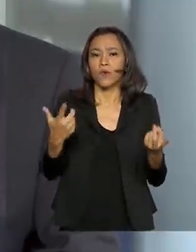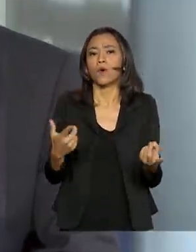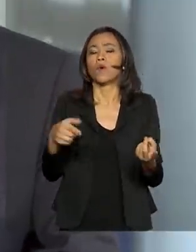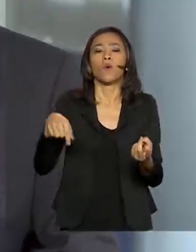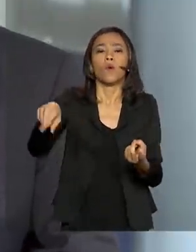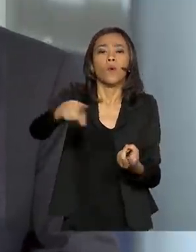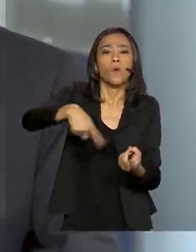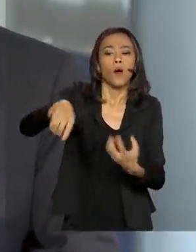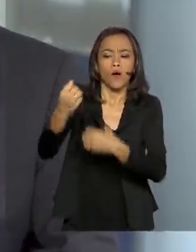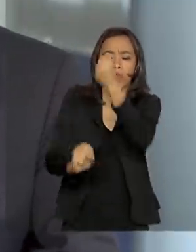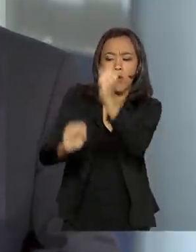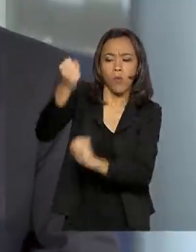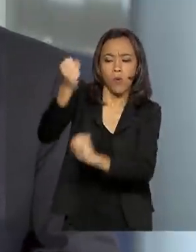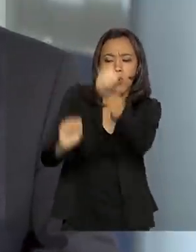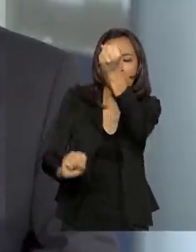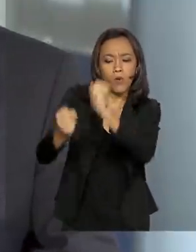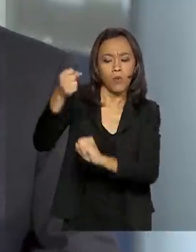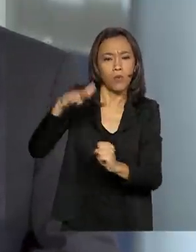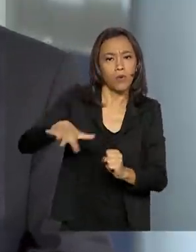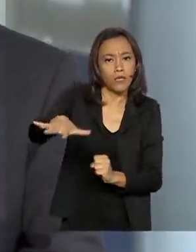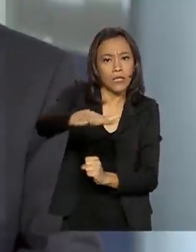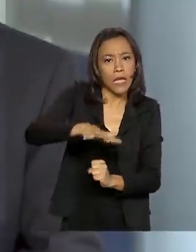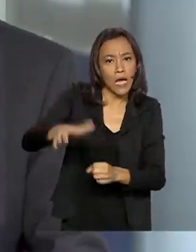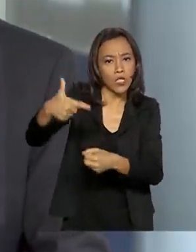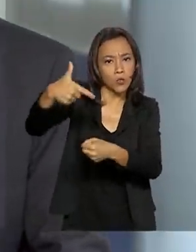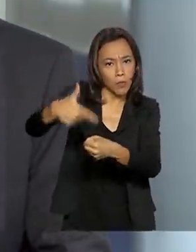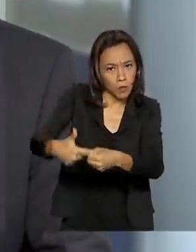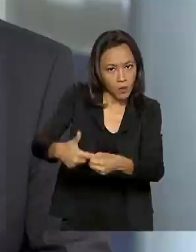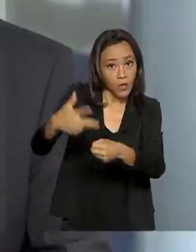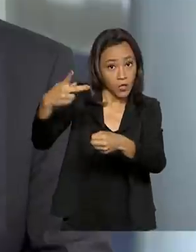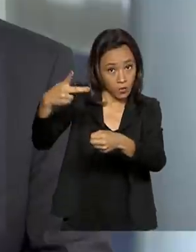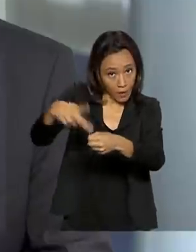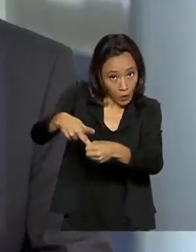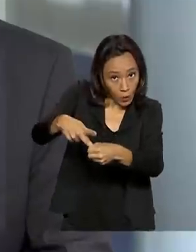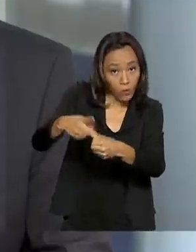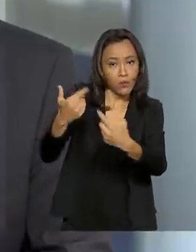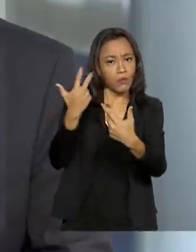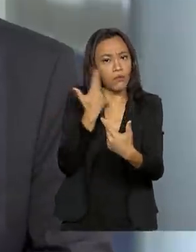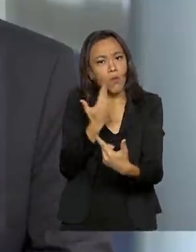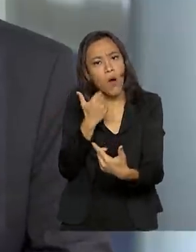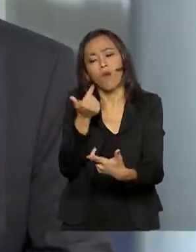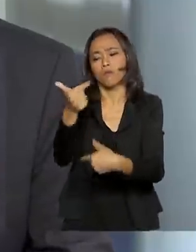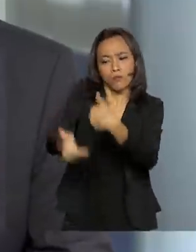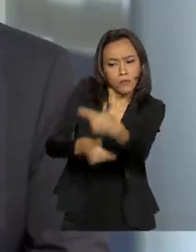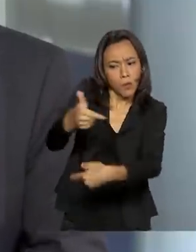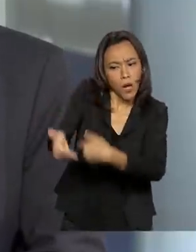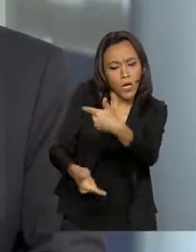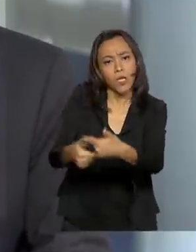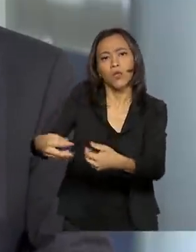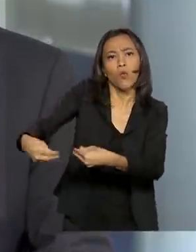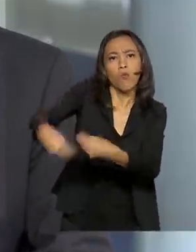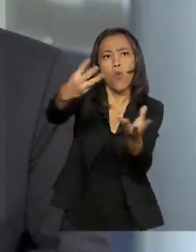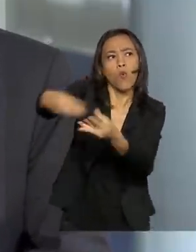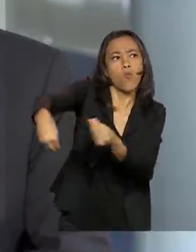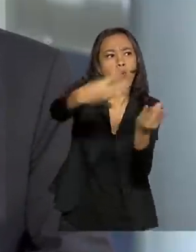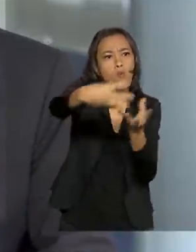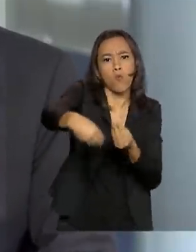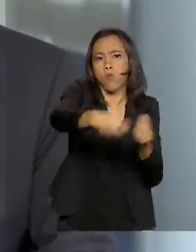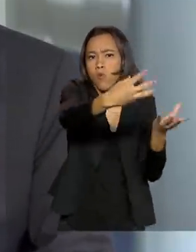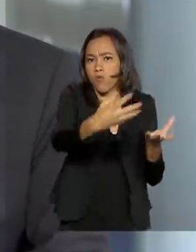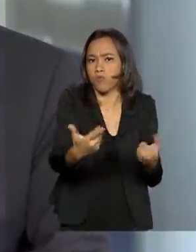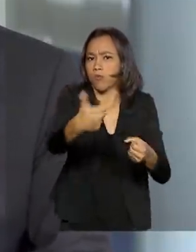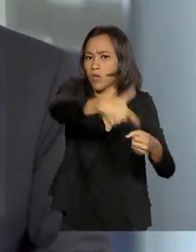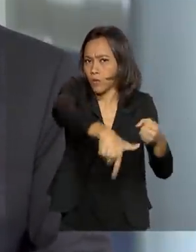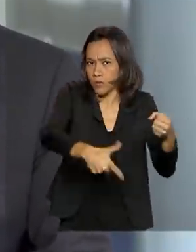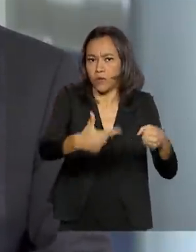usinas de petróleo estão trabalhando normalmente e estão fornecendo os combustíveis.